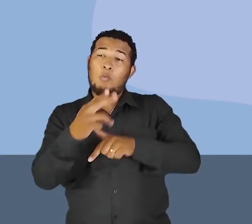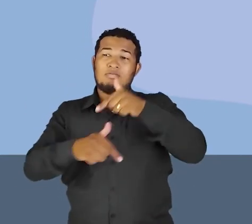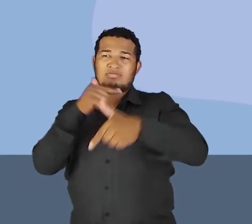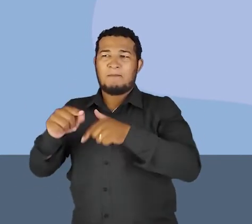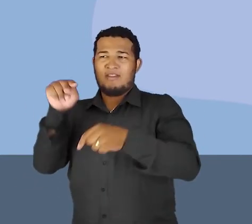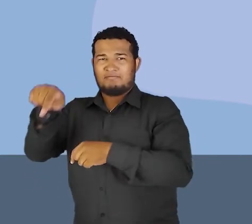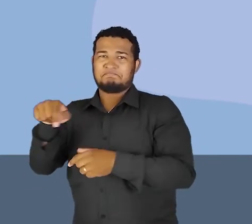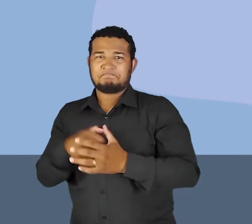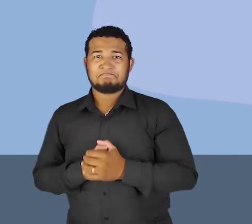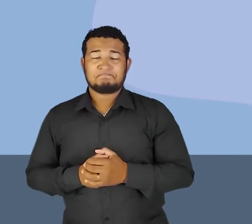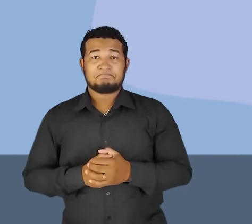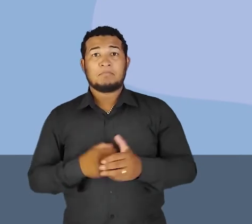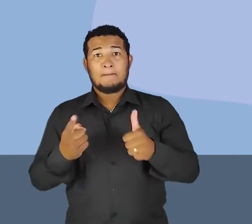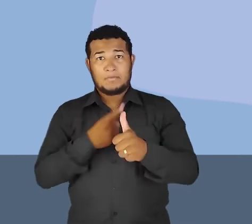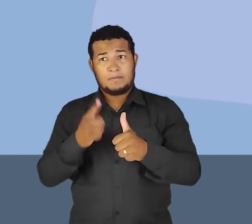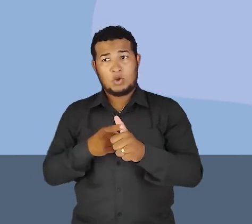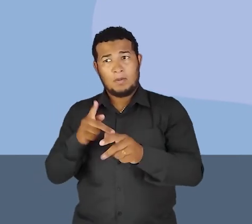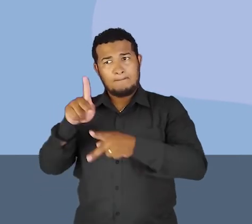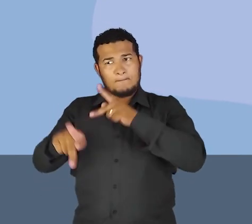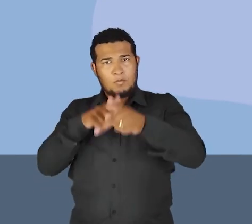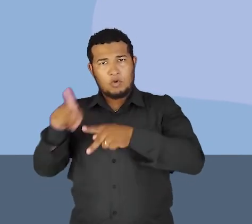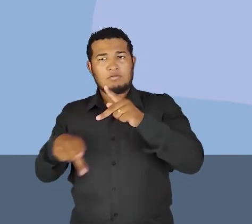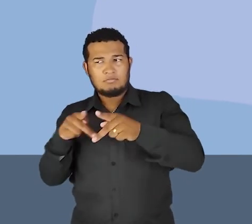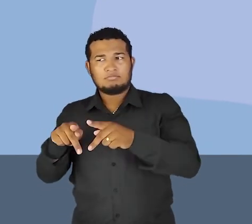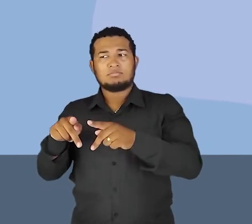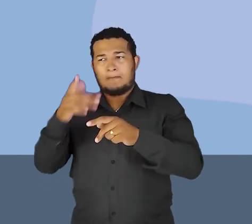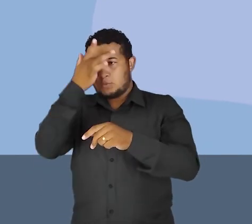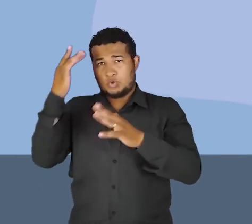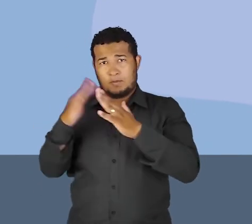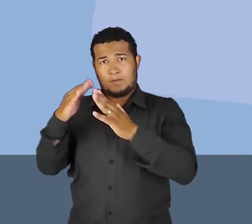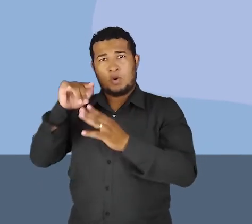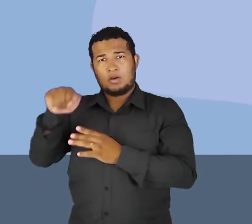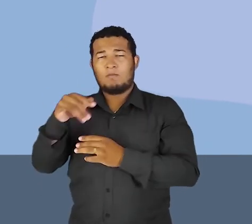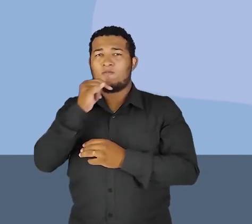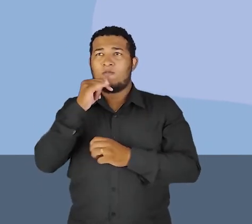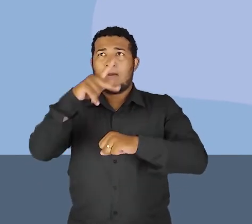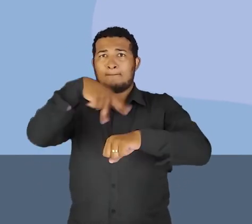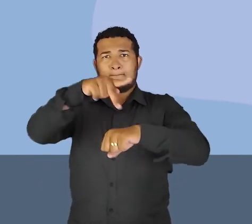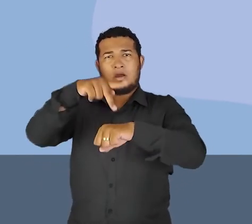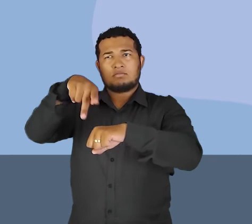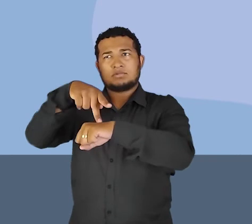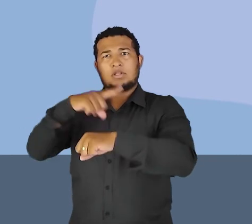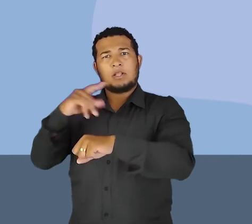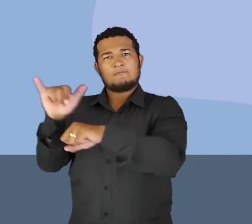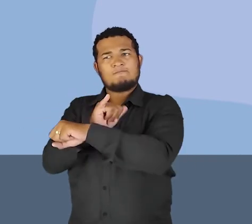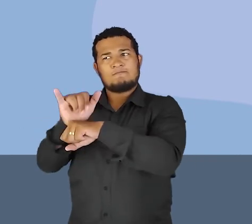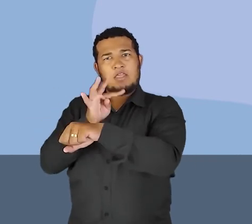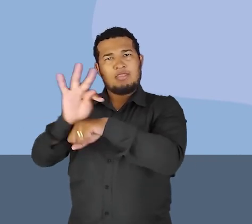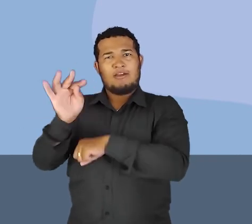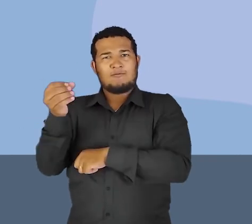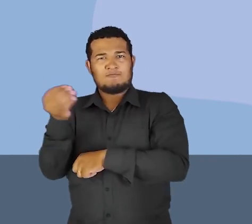Primeiro, população rural versus trabalhador rural. Em países onde predominam as modernas técnicas de